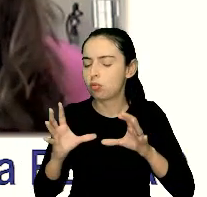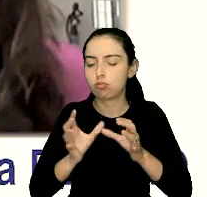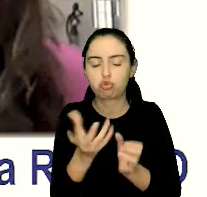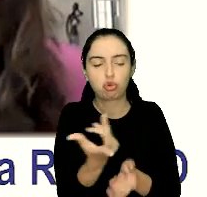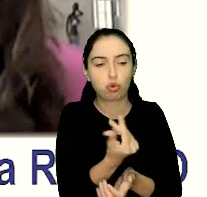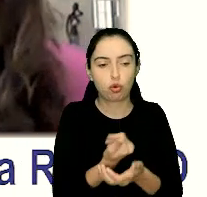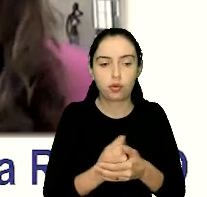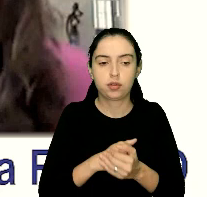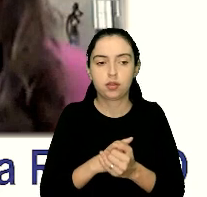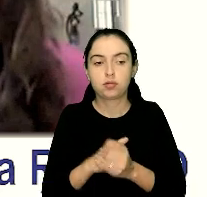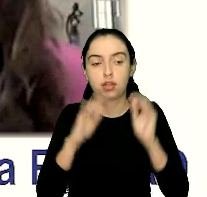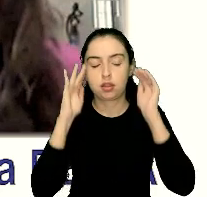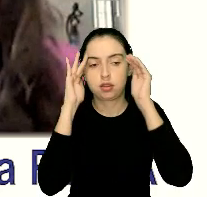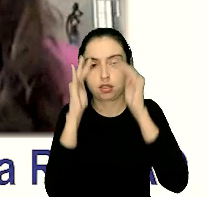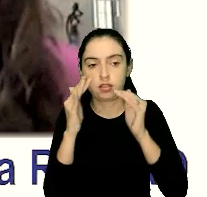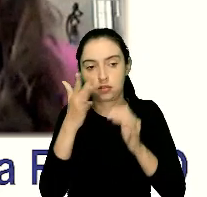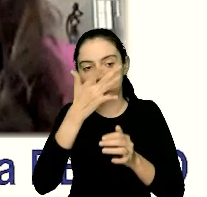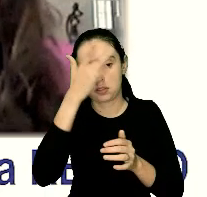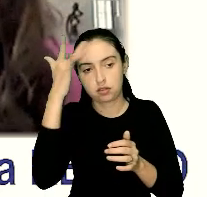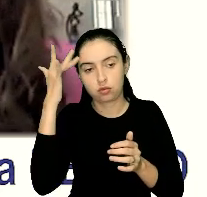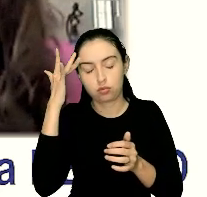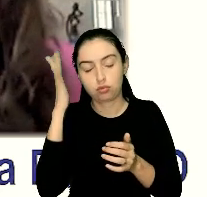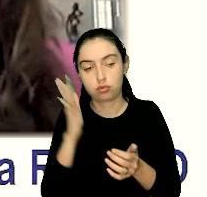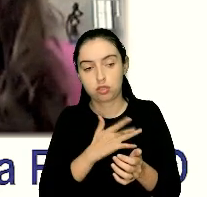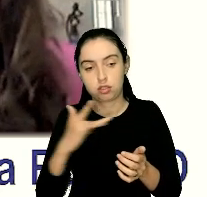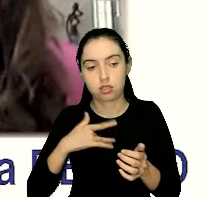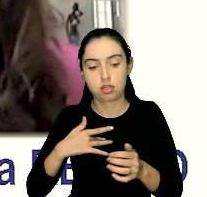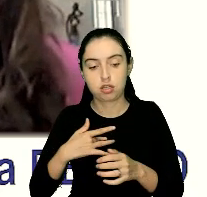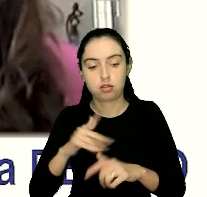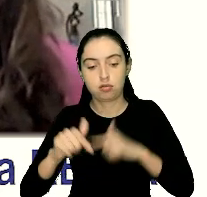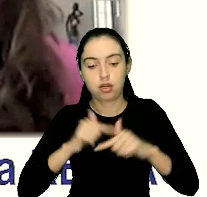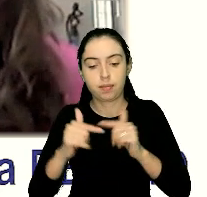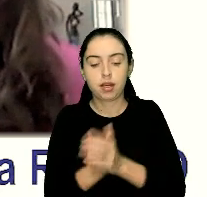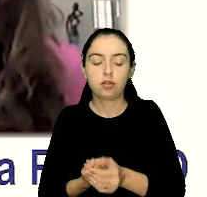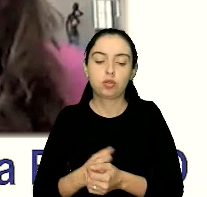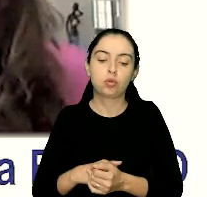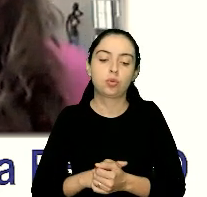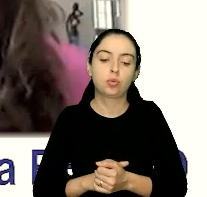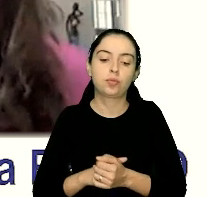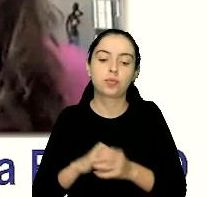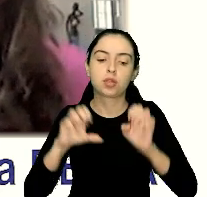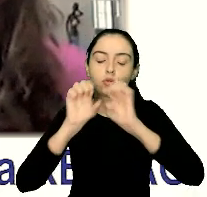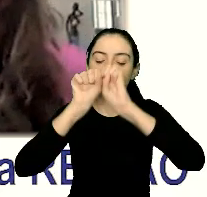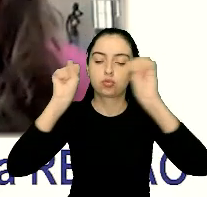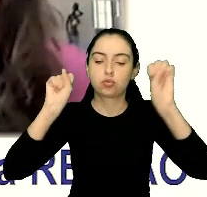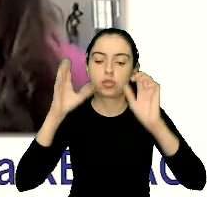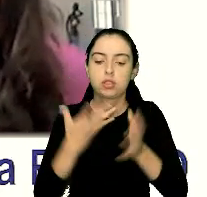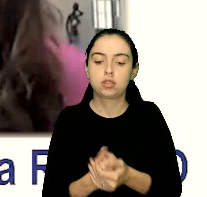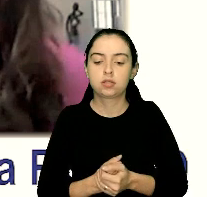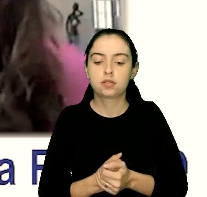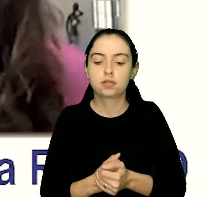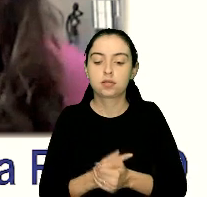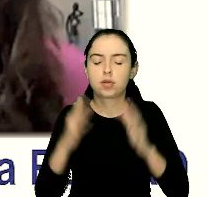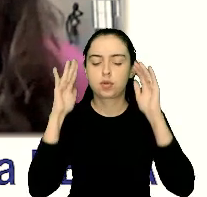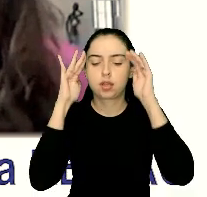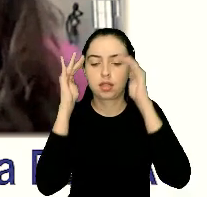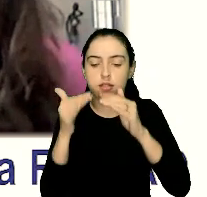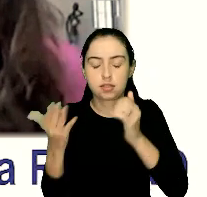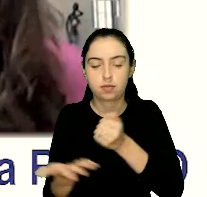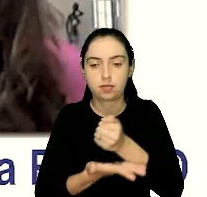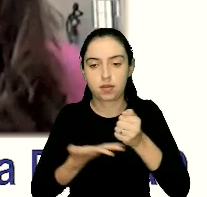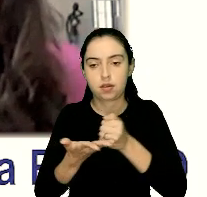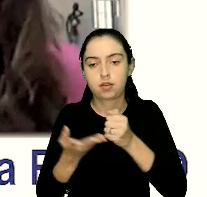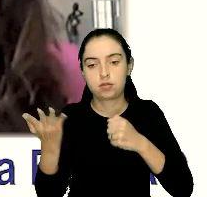de Magistrados e Servidores do Poder Judiciário, com focos em atenção primária, secundária e